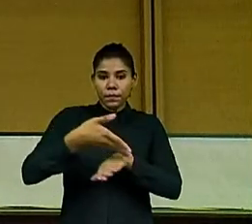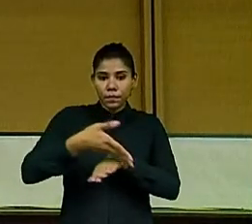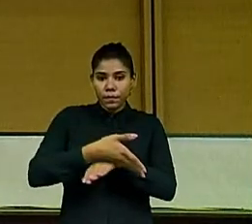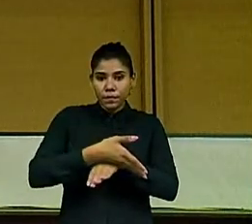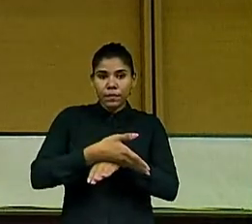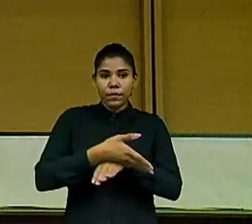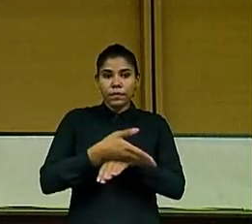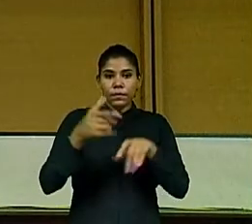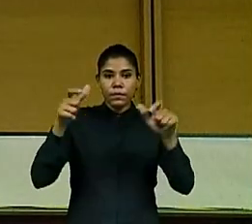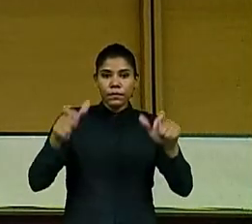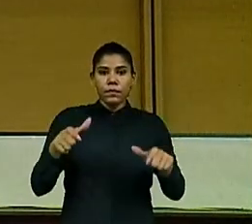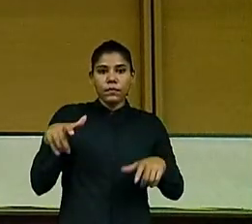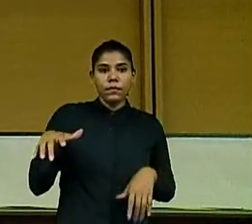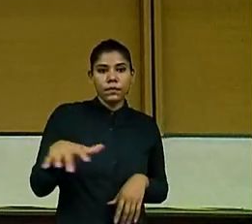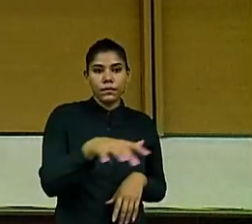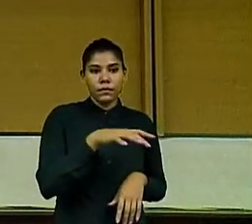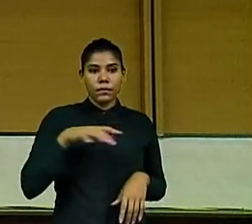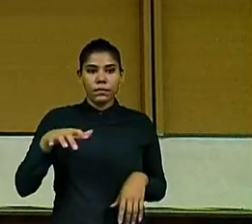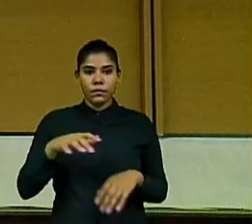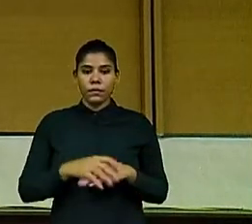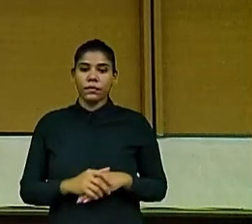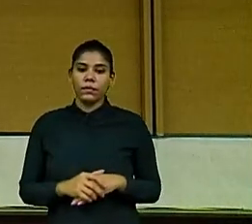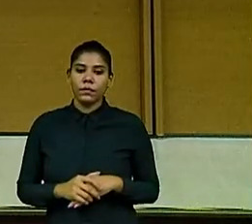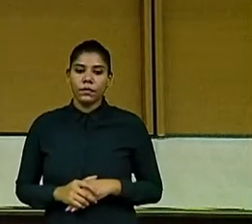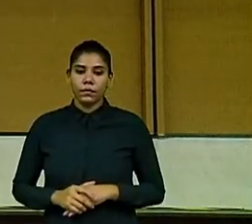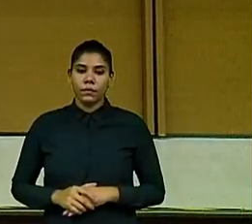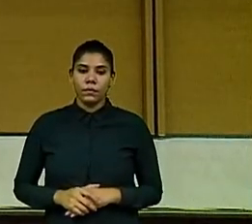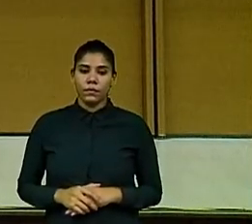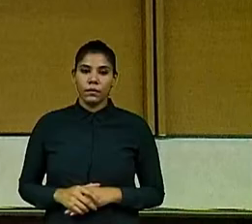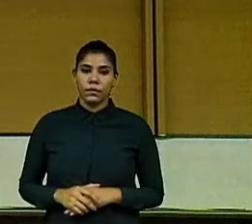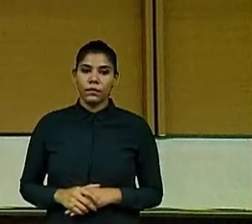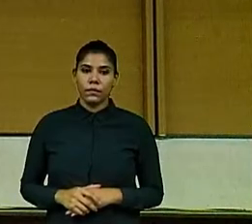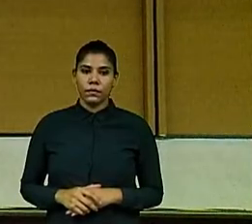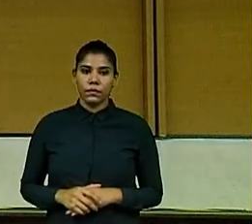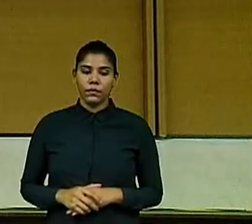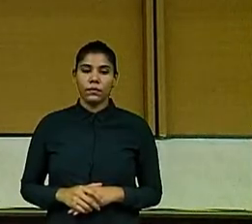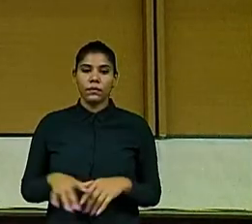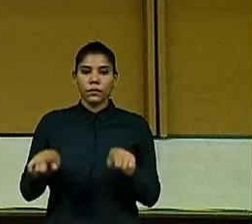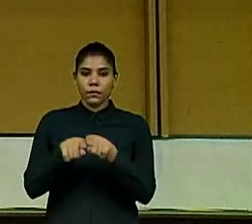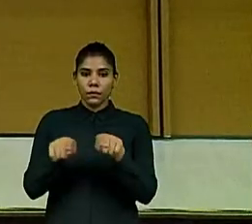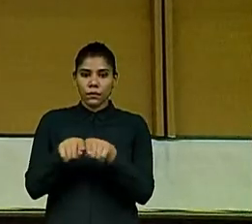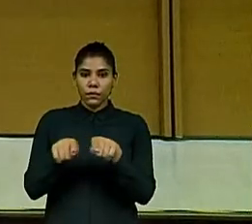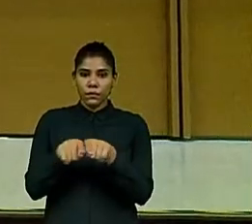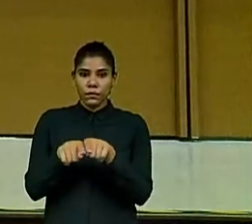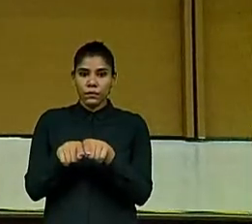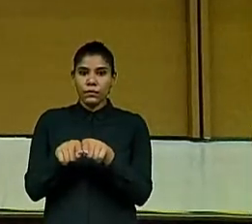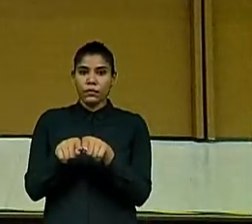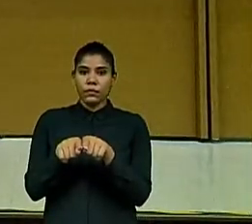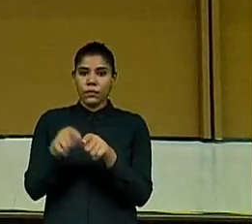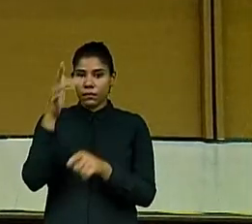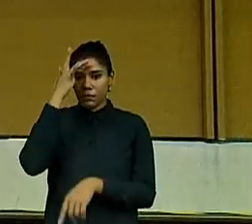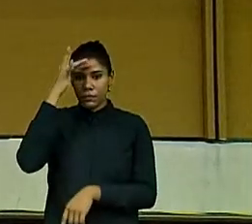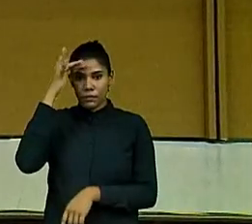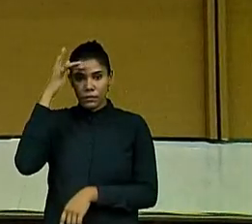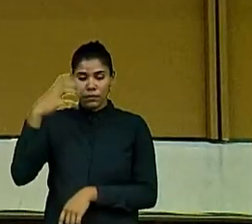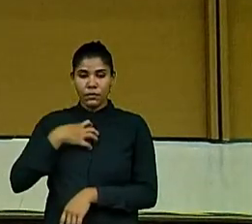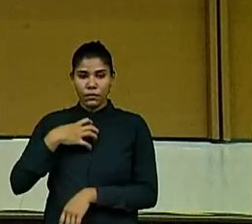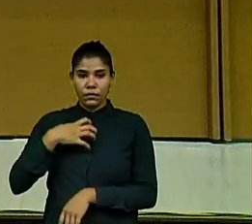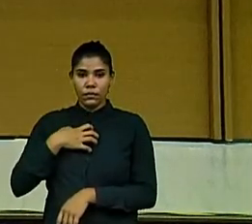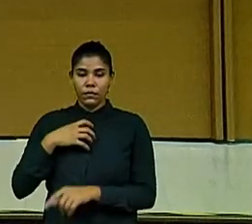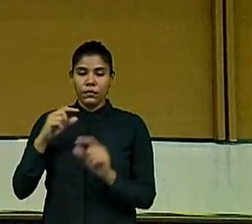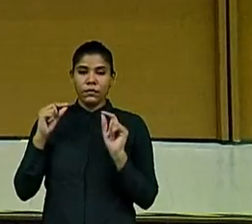esses espaços públicos e ainda mais né por muito tempo duvidaram da nossa capacidade